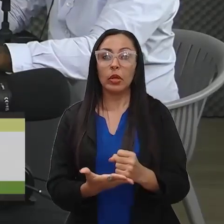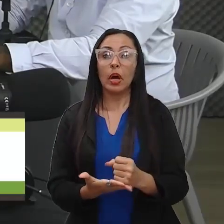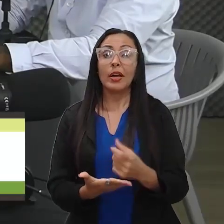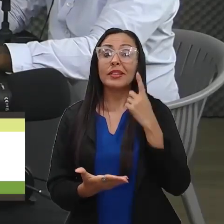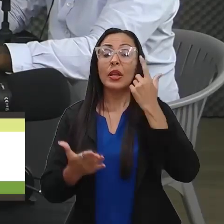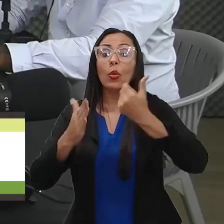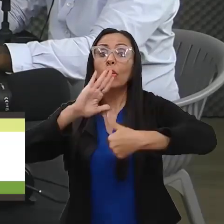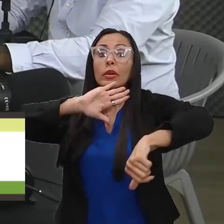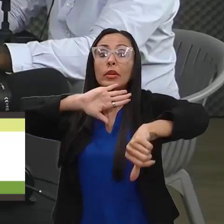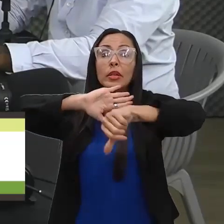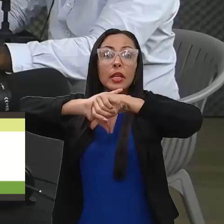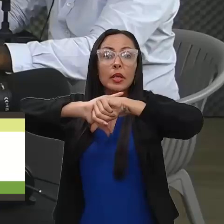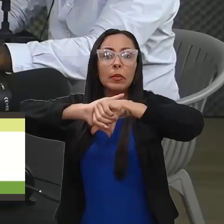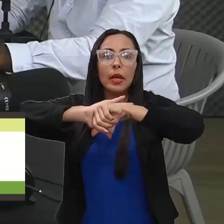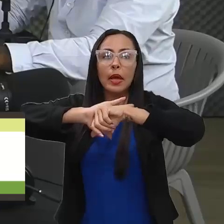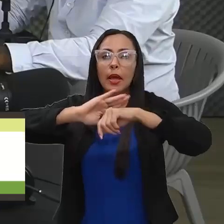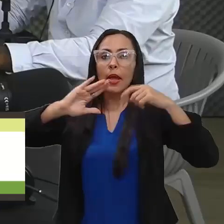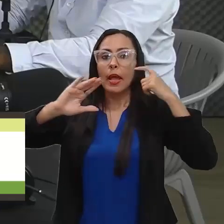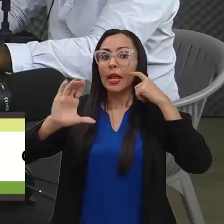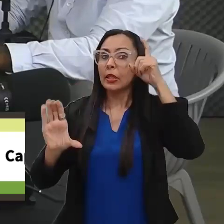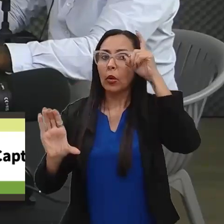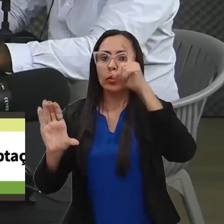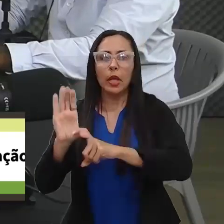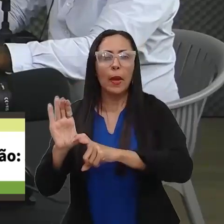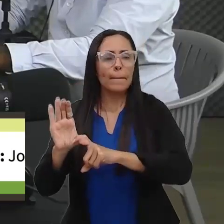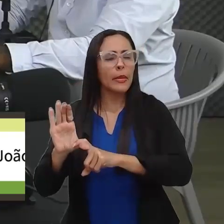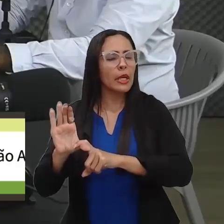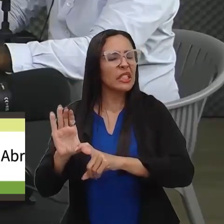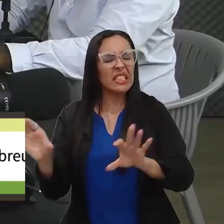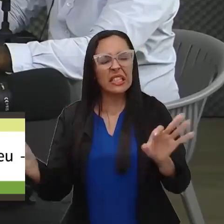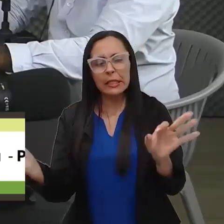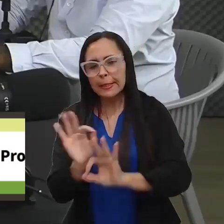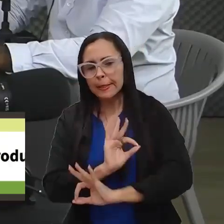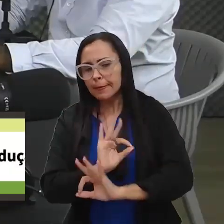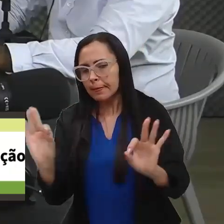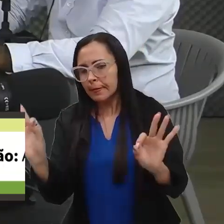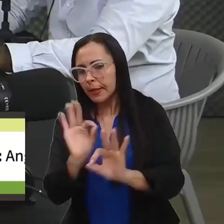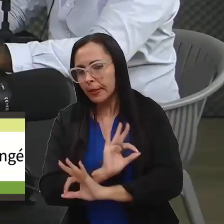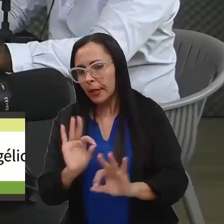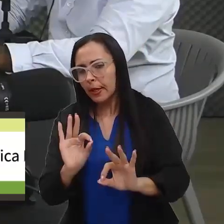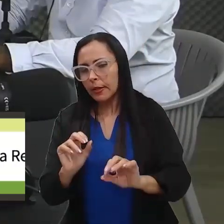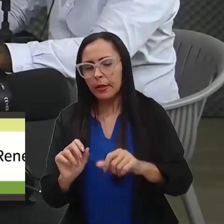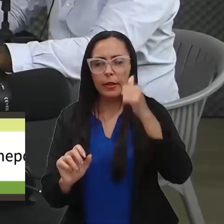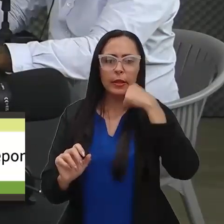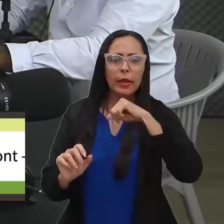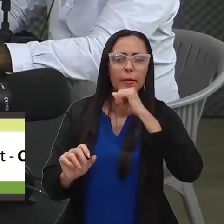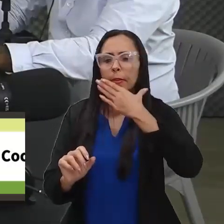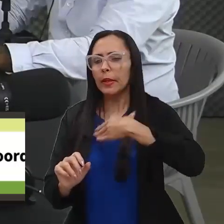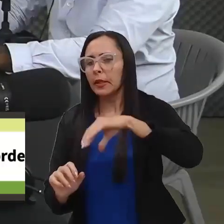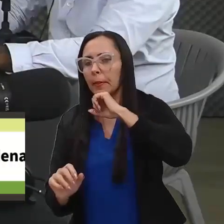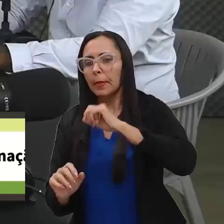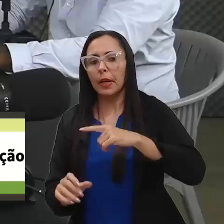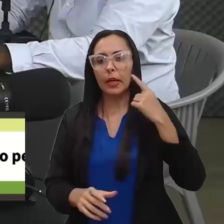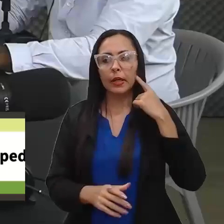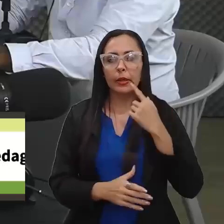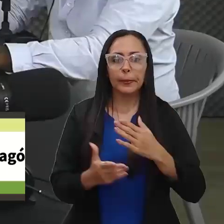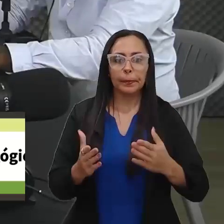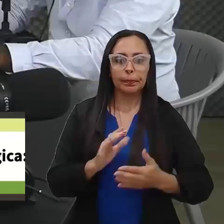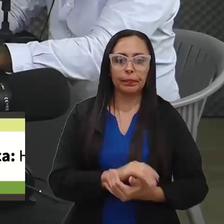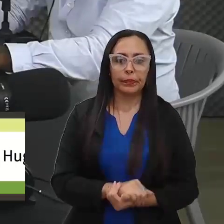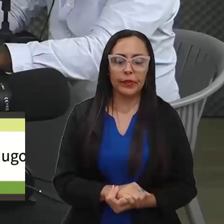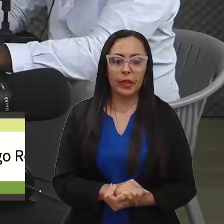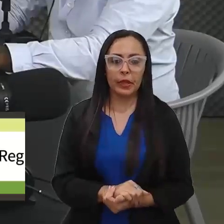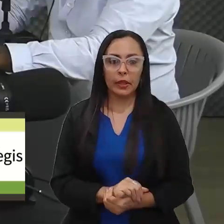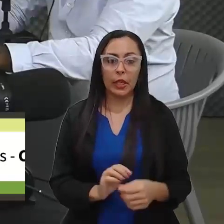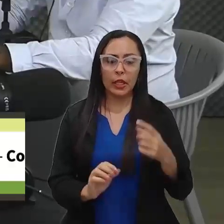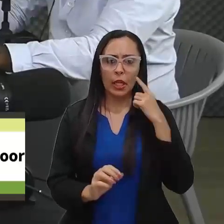que ele depende de interesse de pai, de mãe, havendo a comprovação, havendo indícios, não vou nem a comprovação,